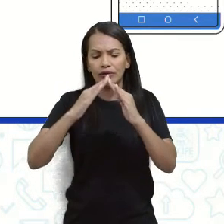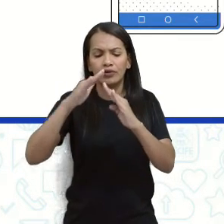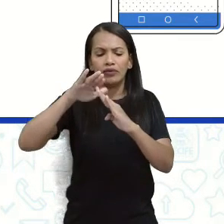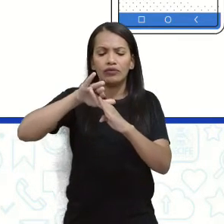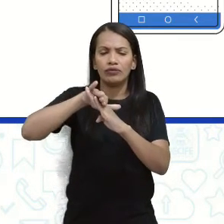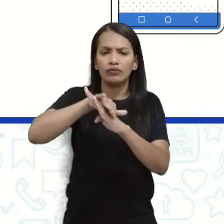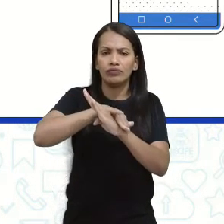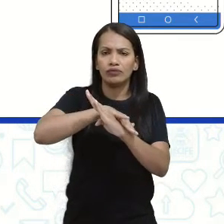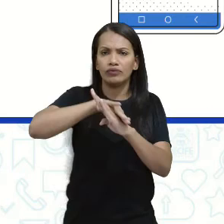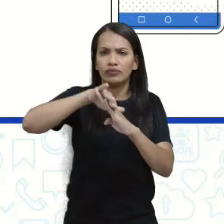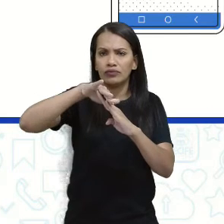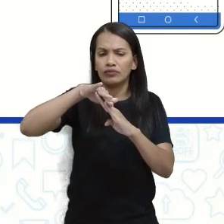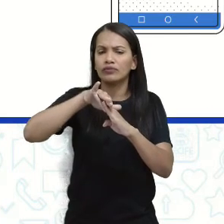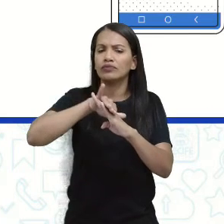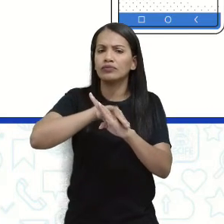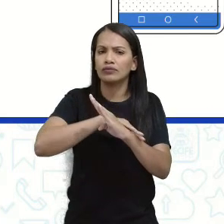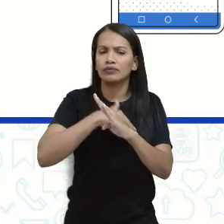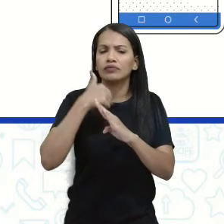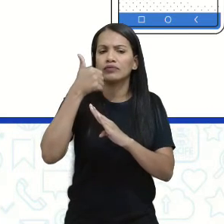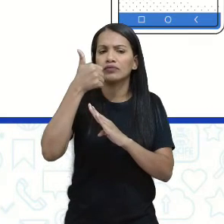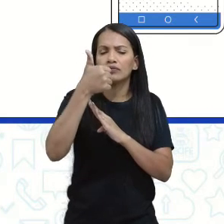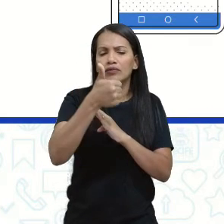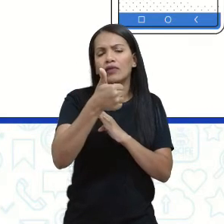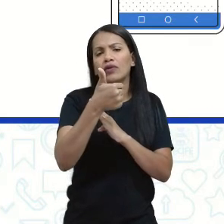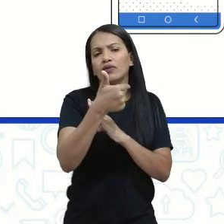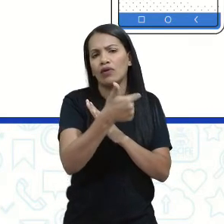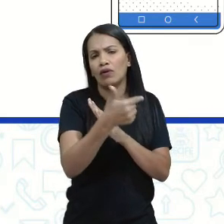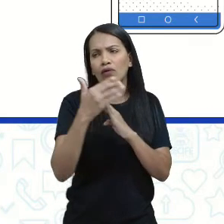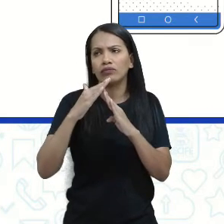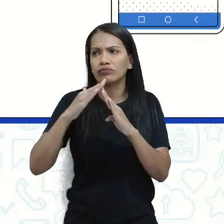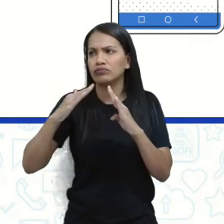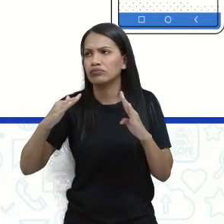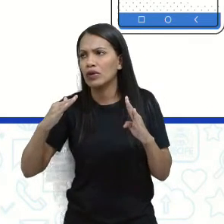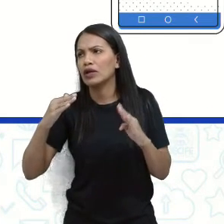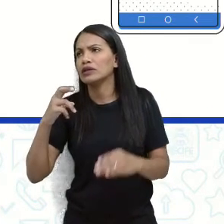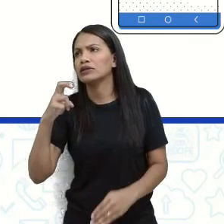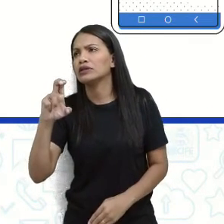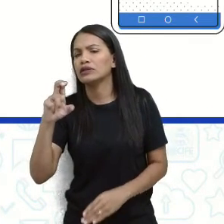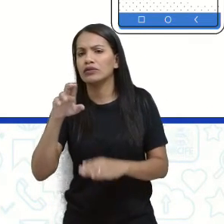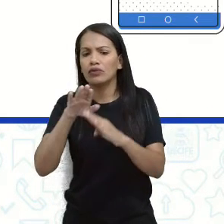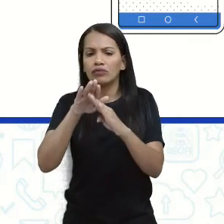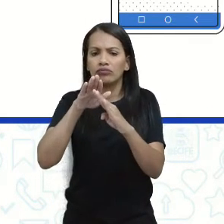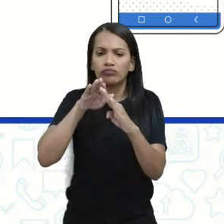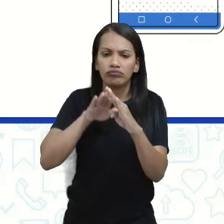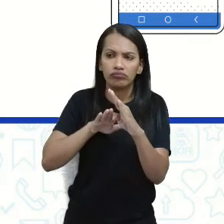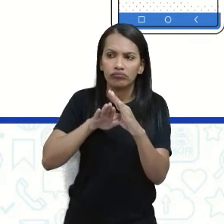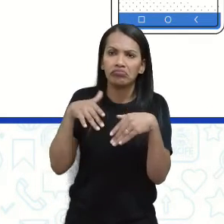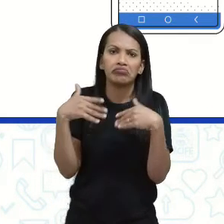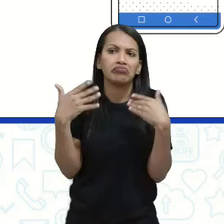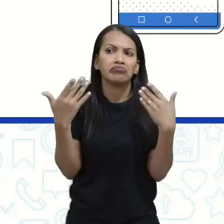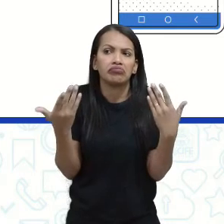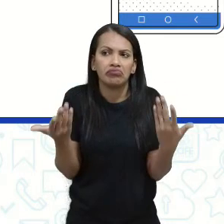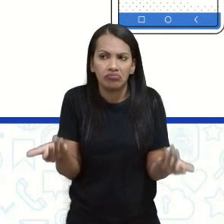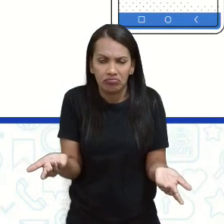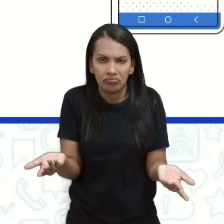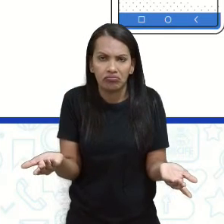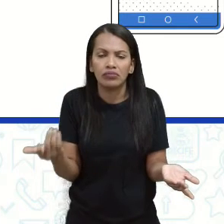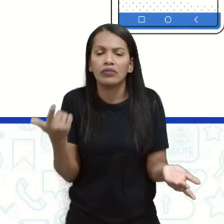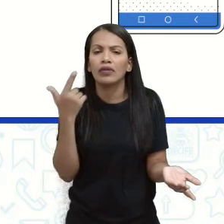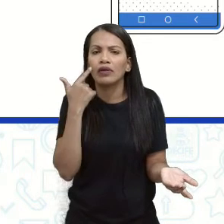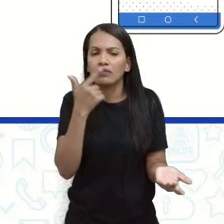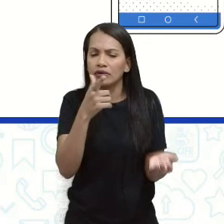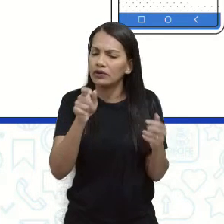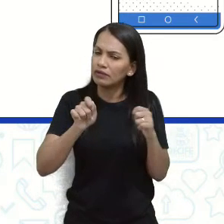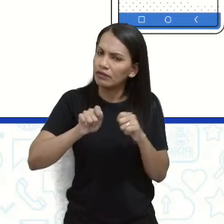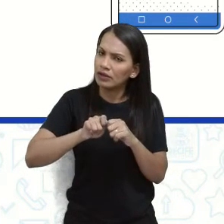né? 12 numa parte do telhado, uma calha, e 5 do outro. Quanto seria a altura dessa madeira para você